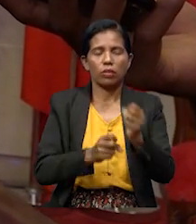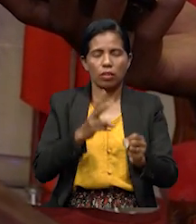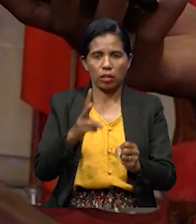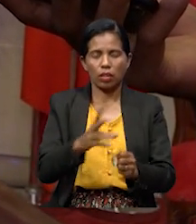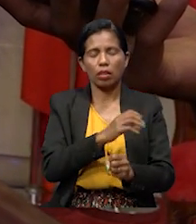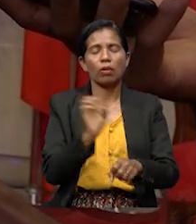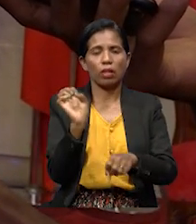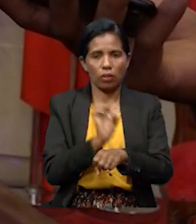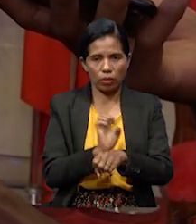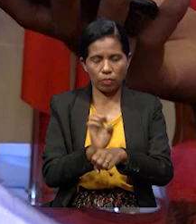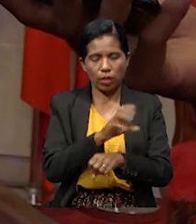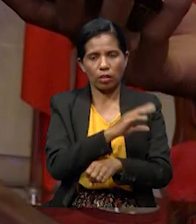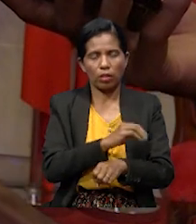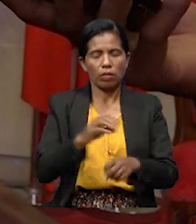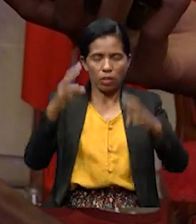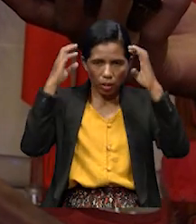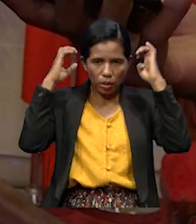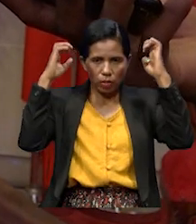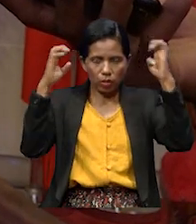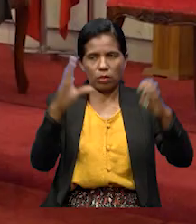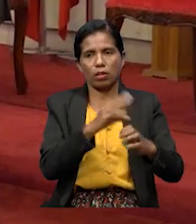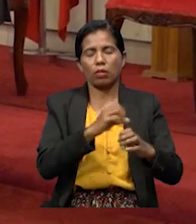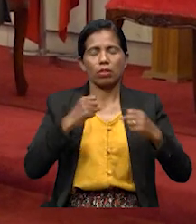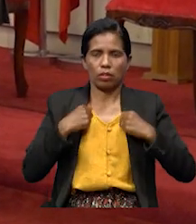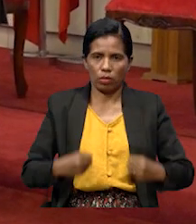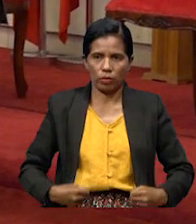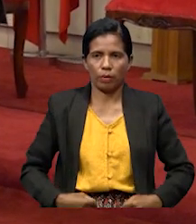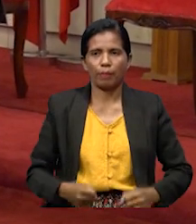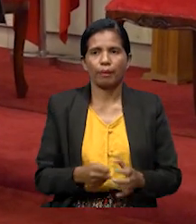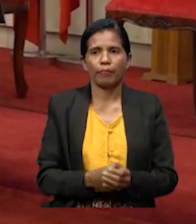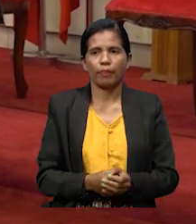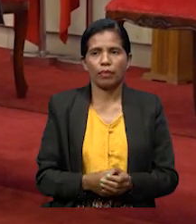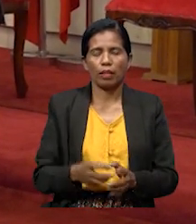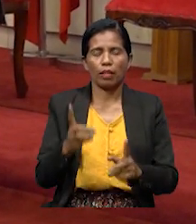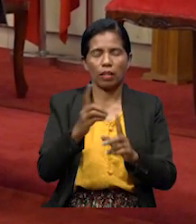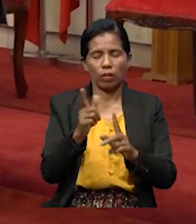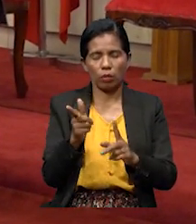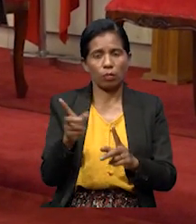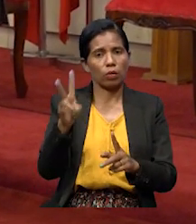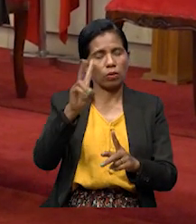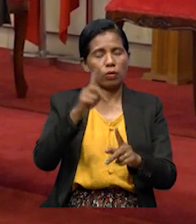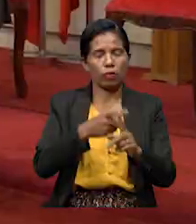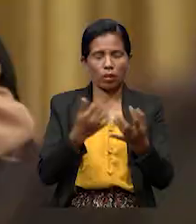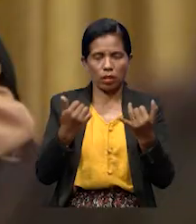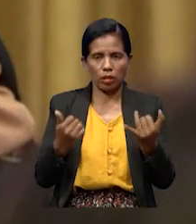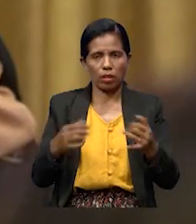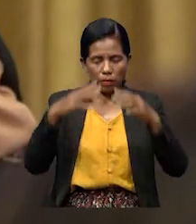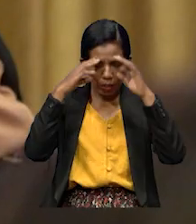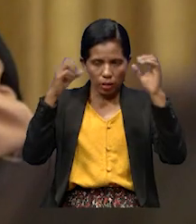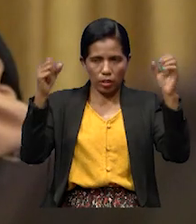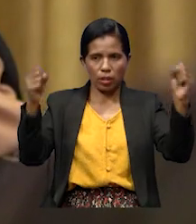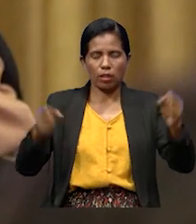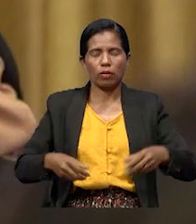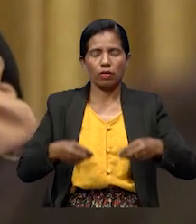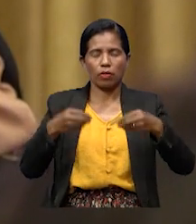vida econômica e a educação homos saúde antes ne ia lorong ruanu resin rua fulane presidente da república mos foi